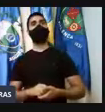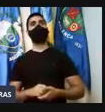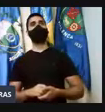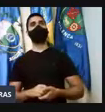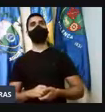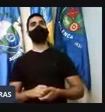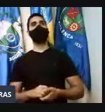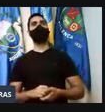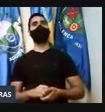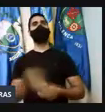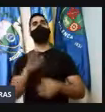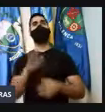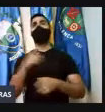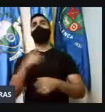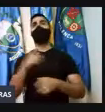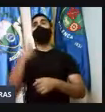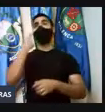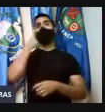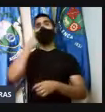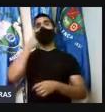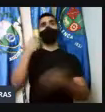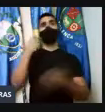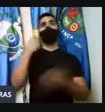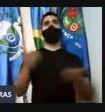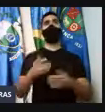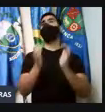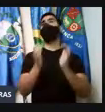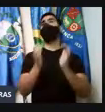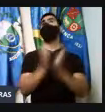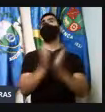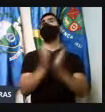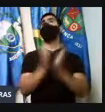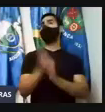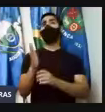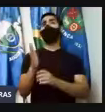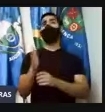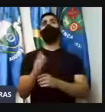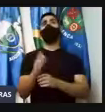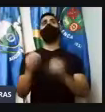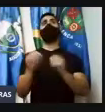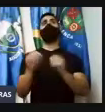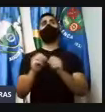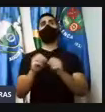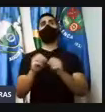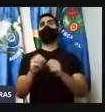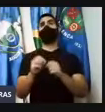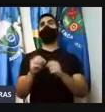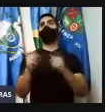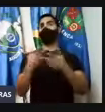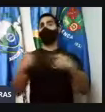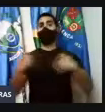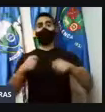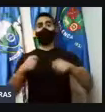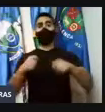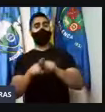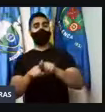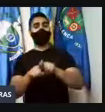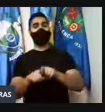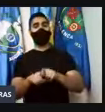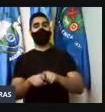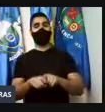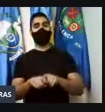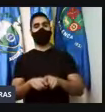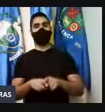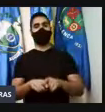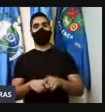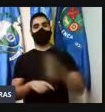nessa sexta-feira, o novo tenente que assumiu já vai tomar as devidas providências para que as coisas não